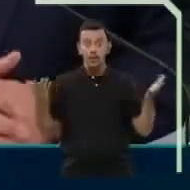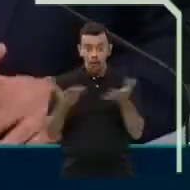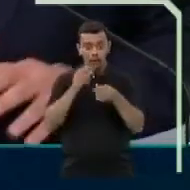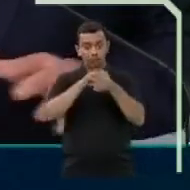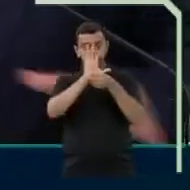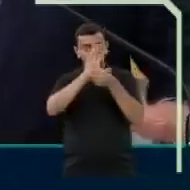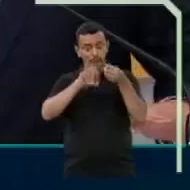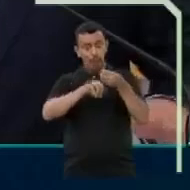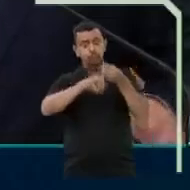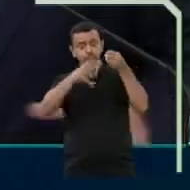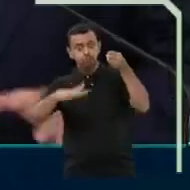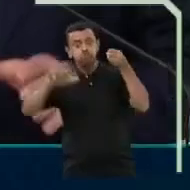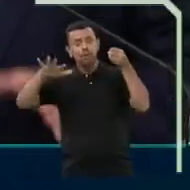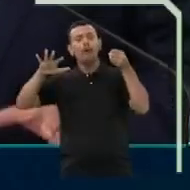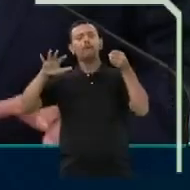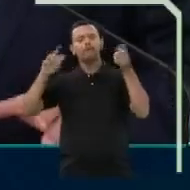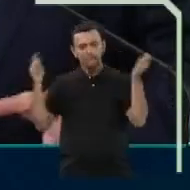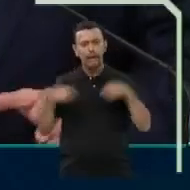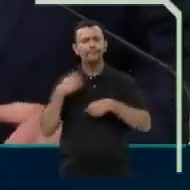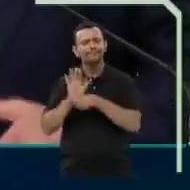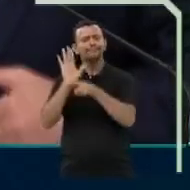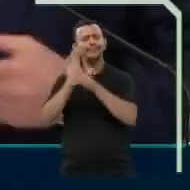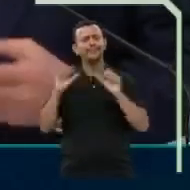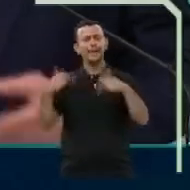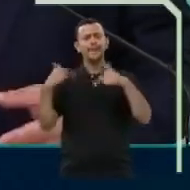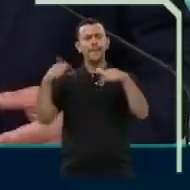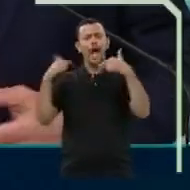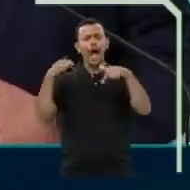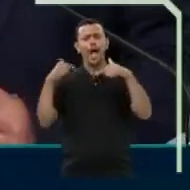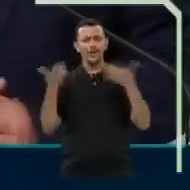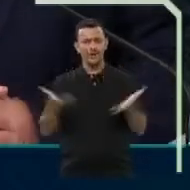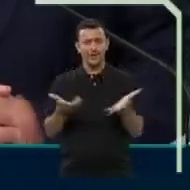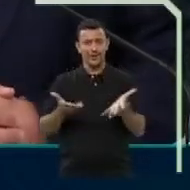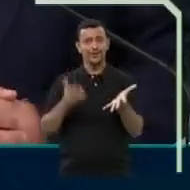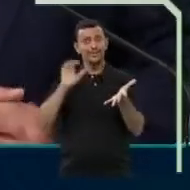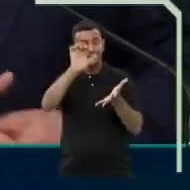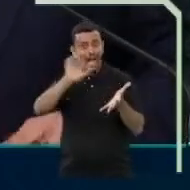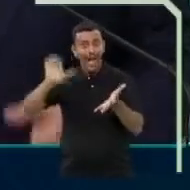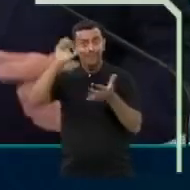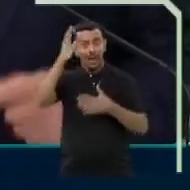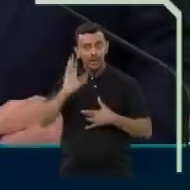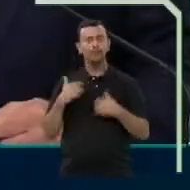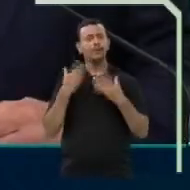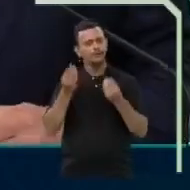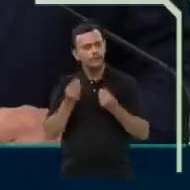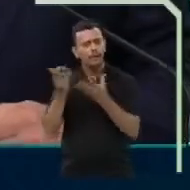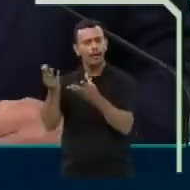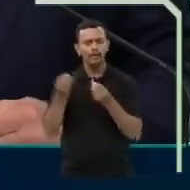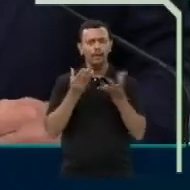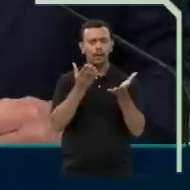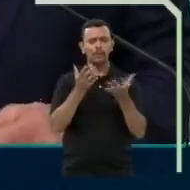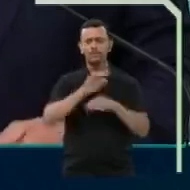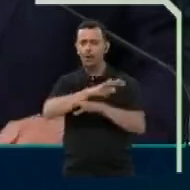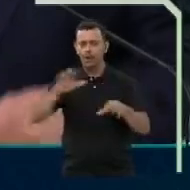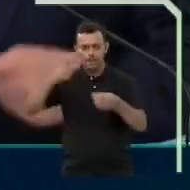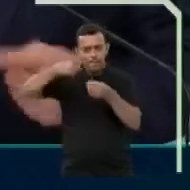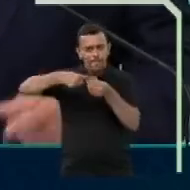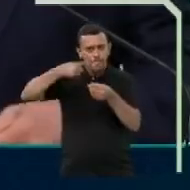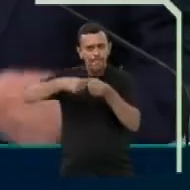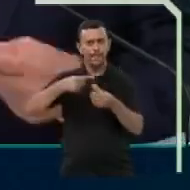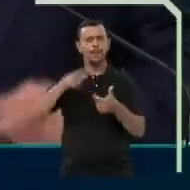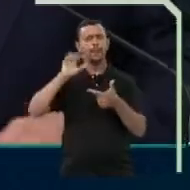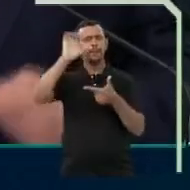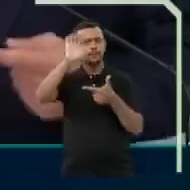emprego. Nós vamos investir fortemente, devolver a estados e municípios o que eles pagam de tributo federal